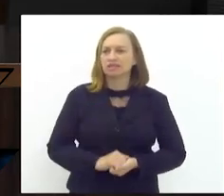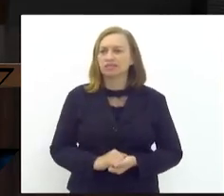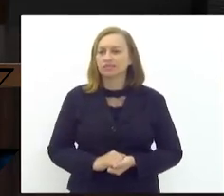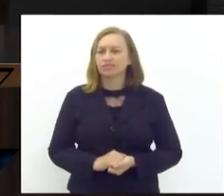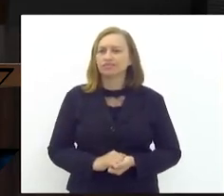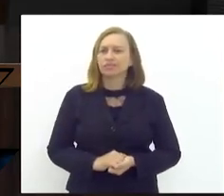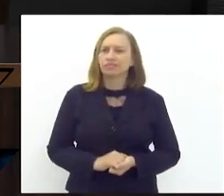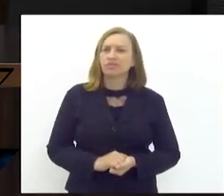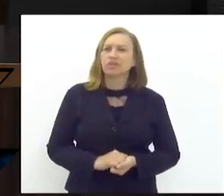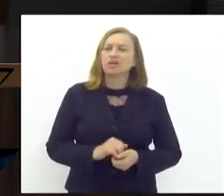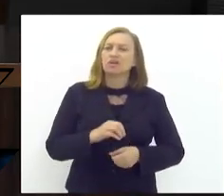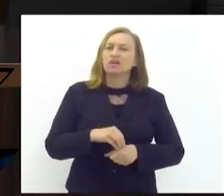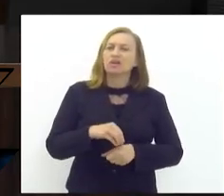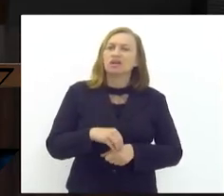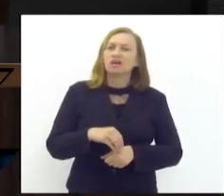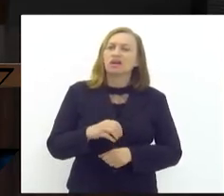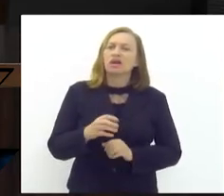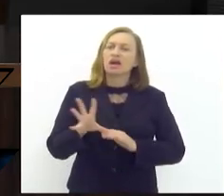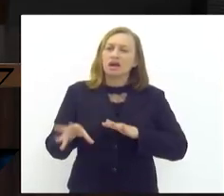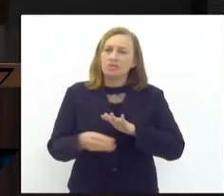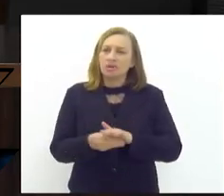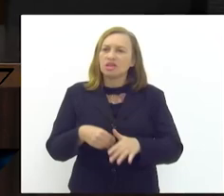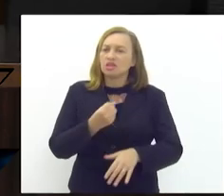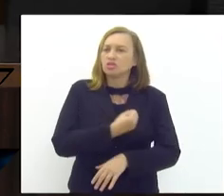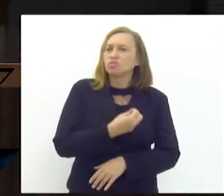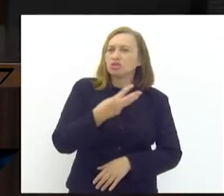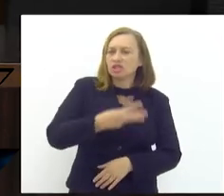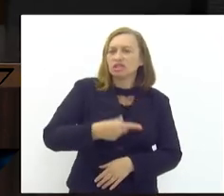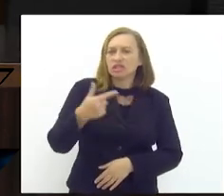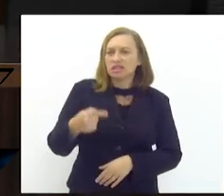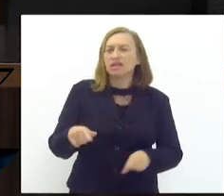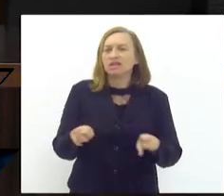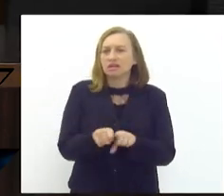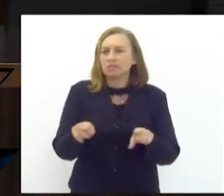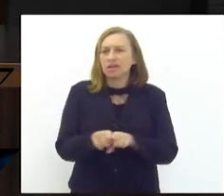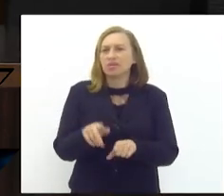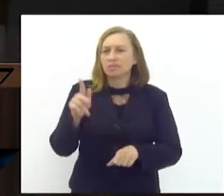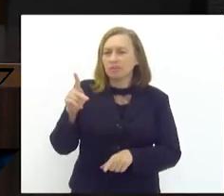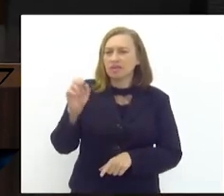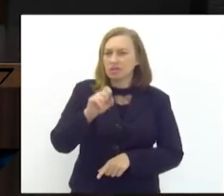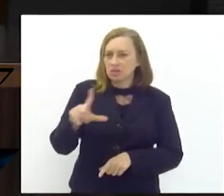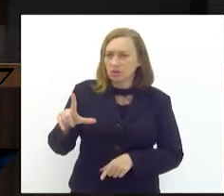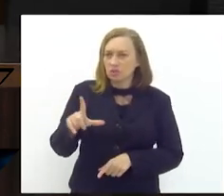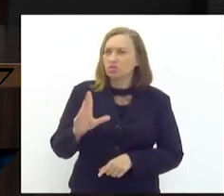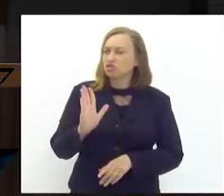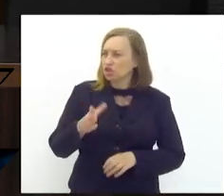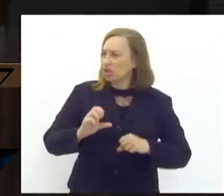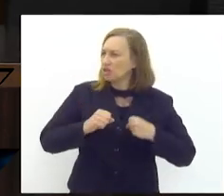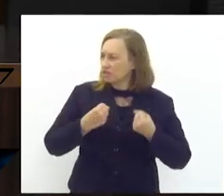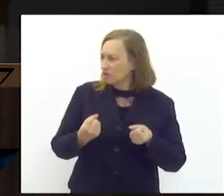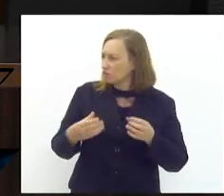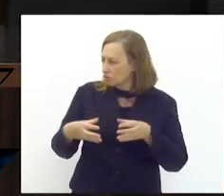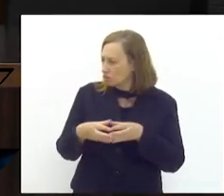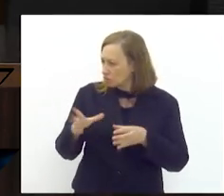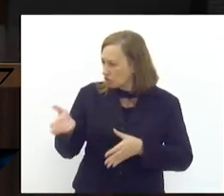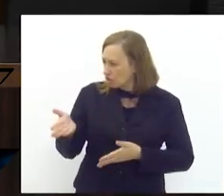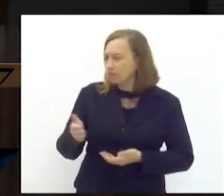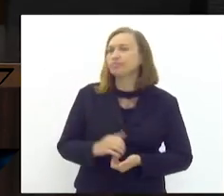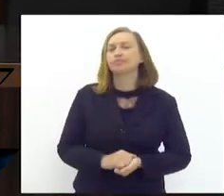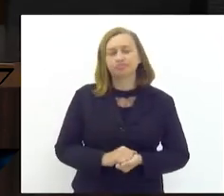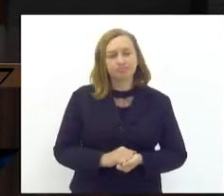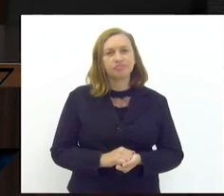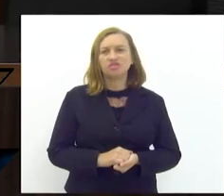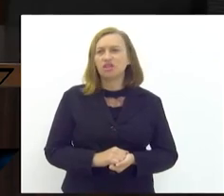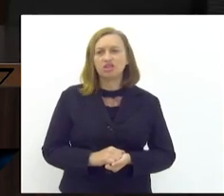destaque a emenda número 37 também da bancada do PSOL foi feita a defesa em conjunto não né